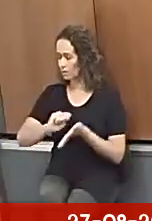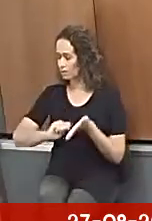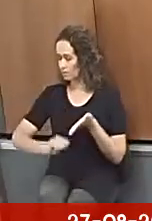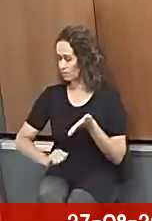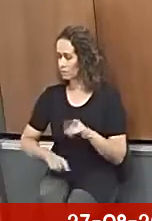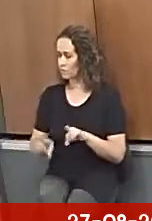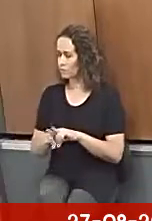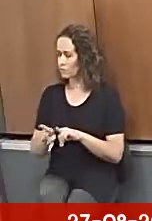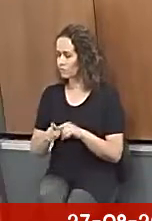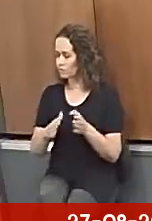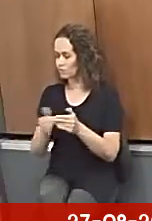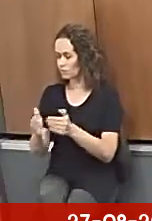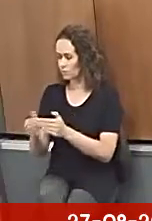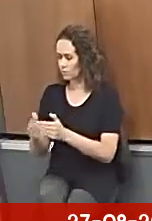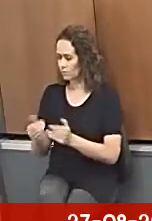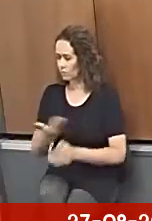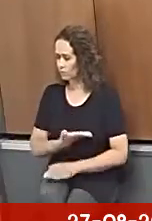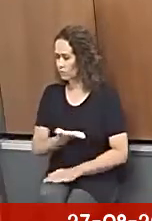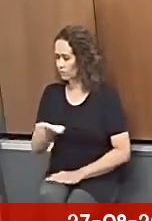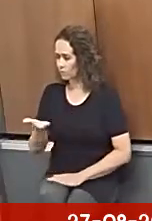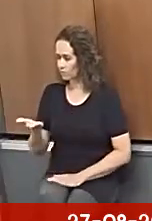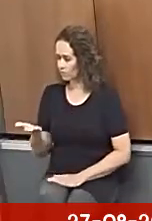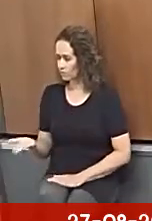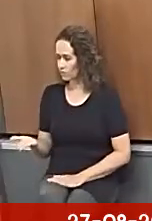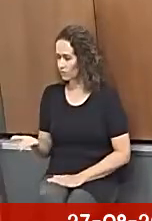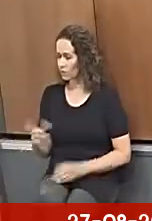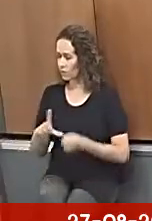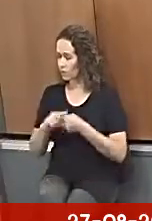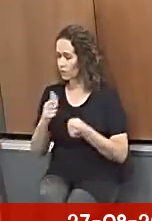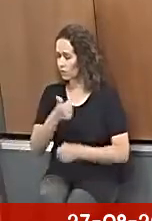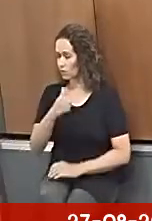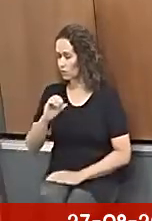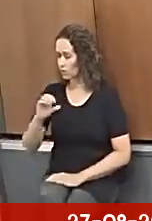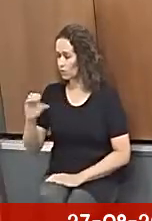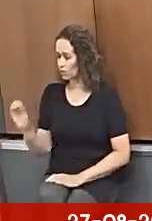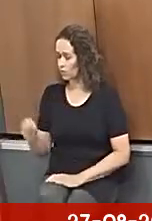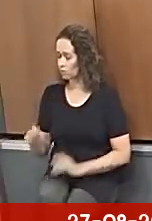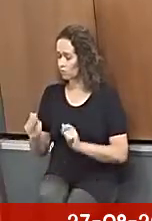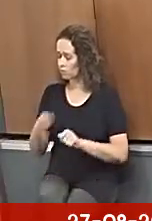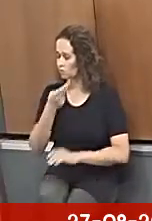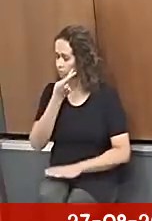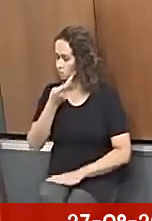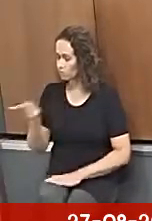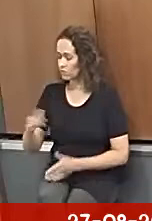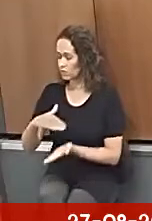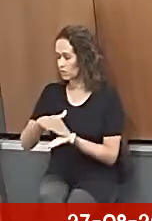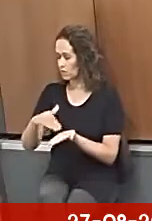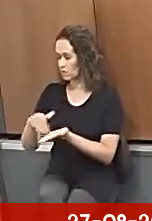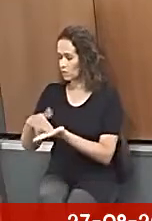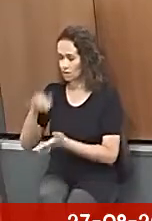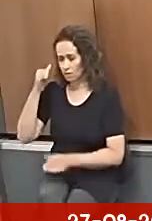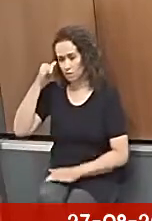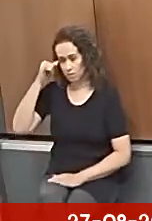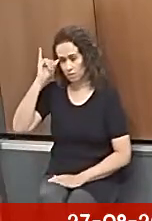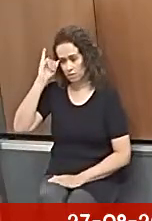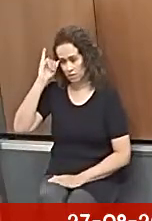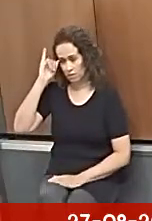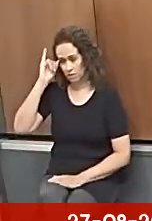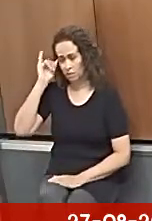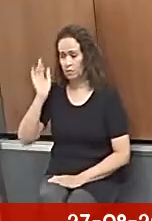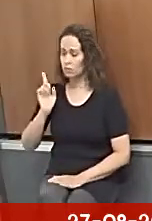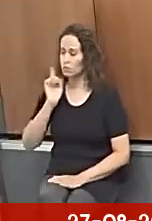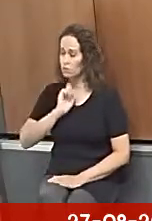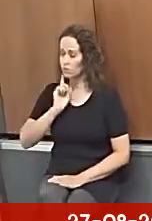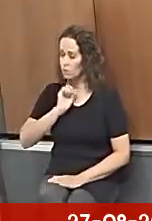vossa excelência nos termos do artigo sendo r ser realizada visita secretaria de estado de fazenda no município de